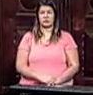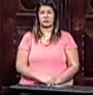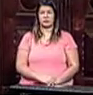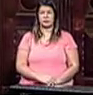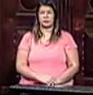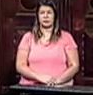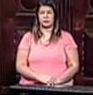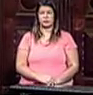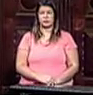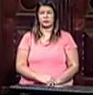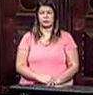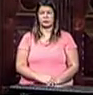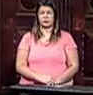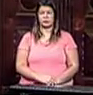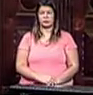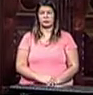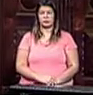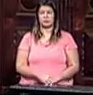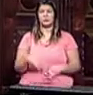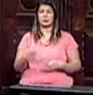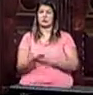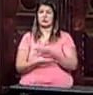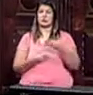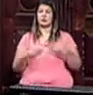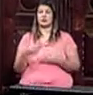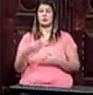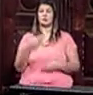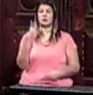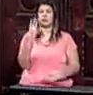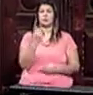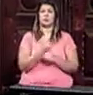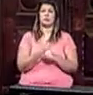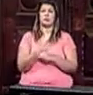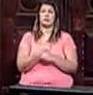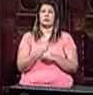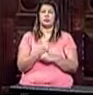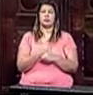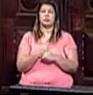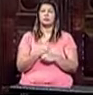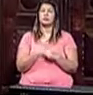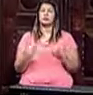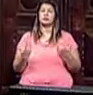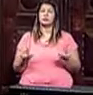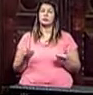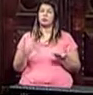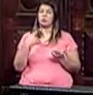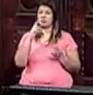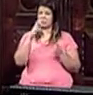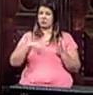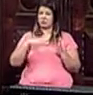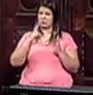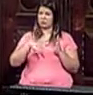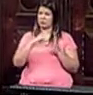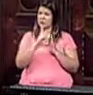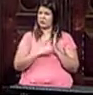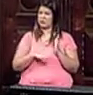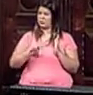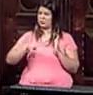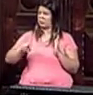uma transição de 4 anos. O que eu li no decreto não foi